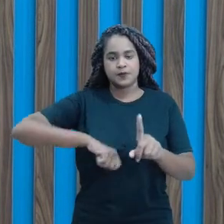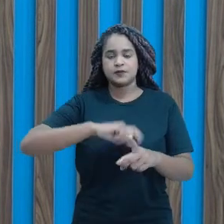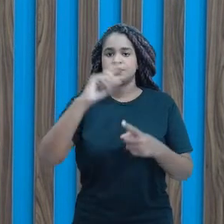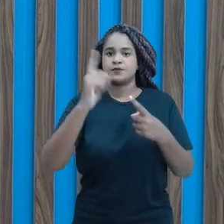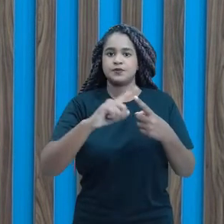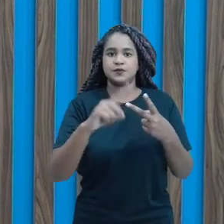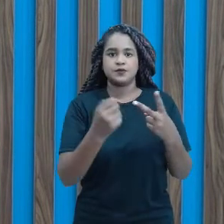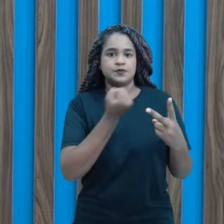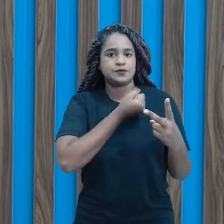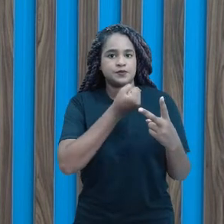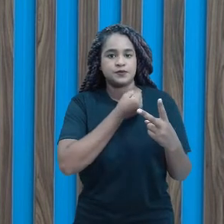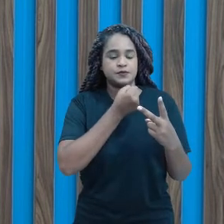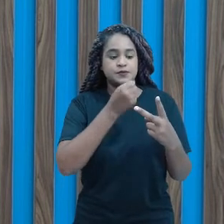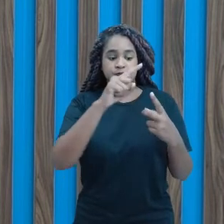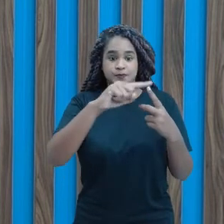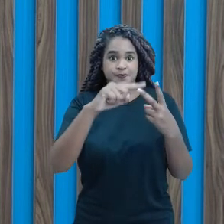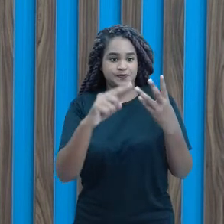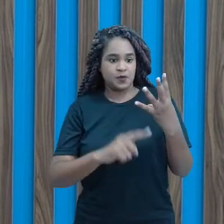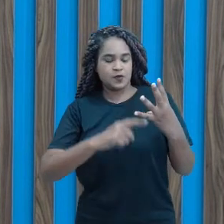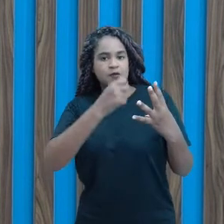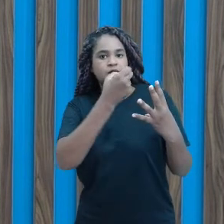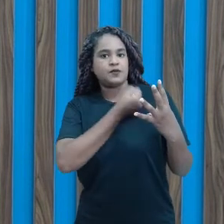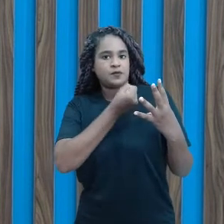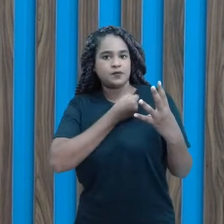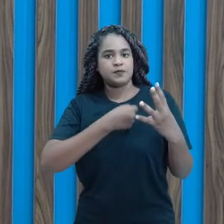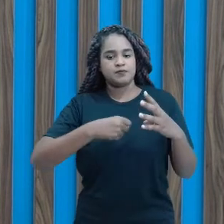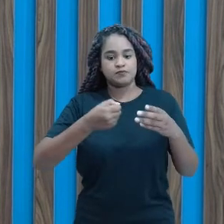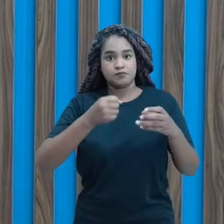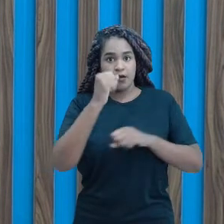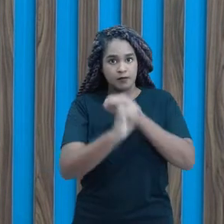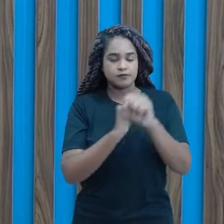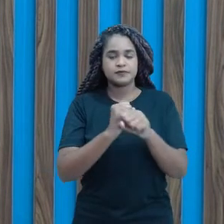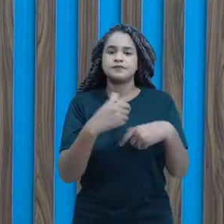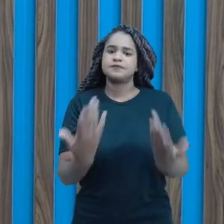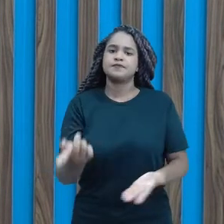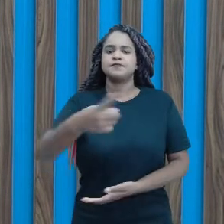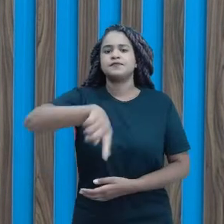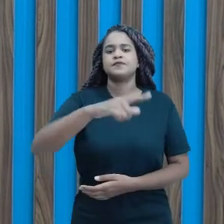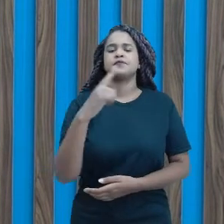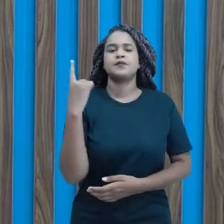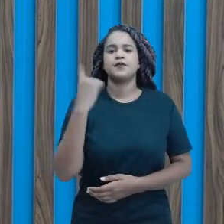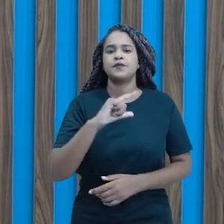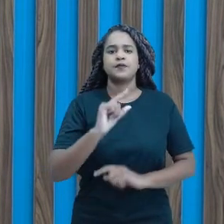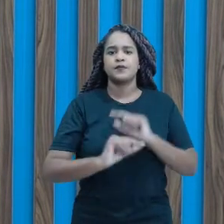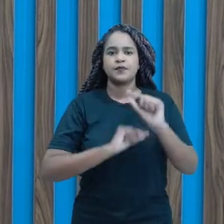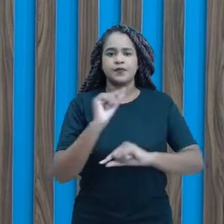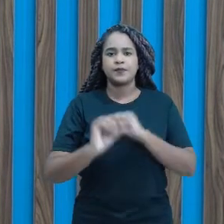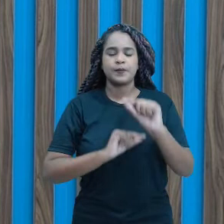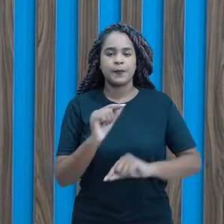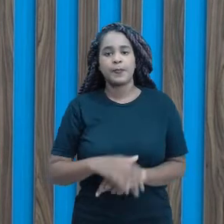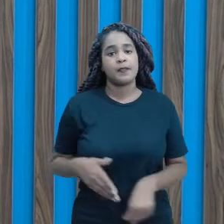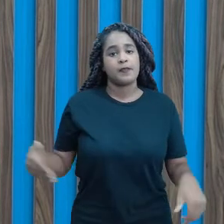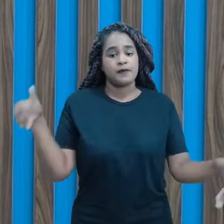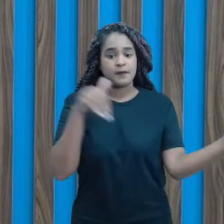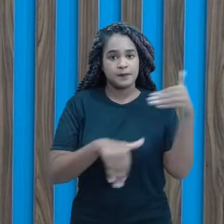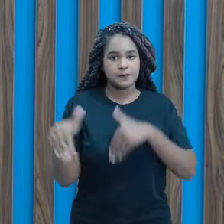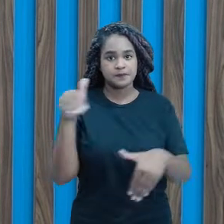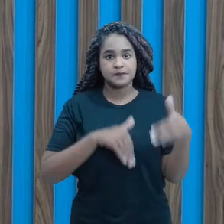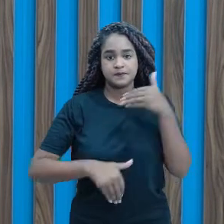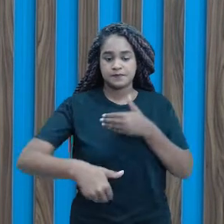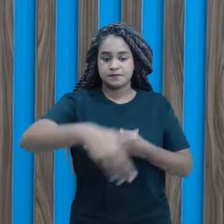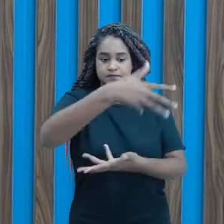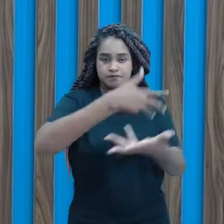4 dígitos para o ano, certo? E lá você vai ter a oportunidade de participar aqui com a gente no